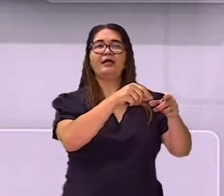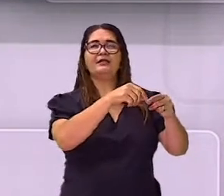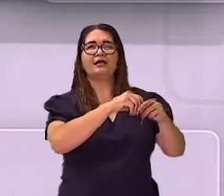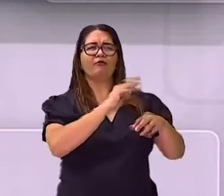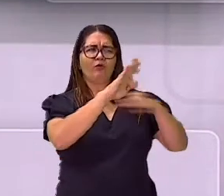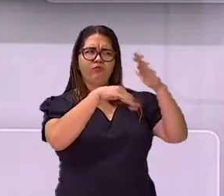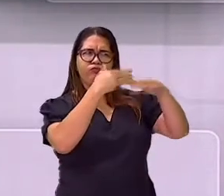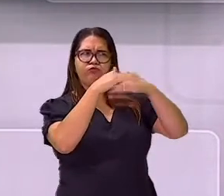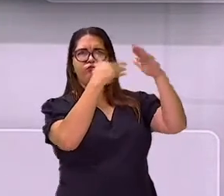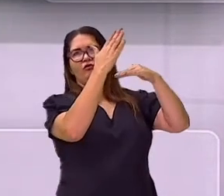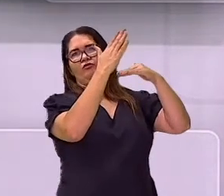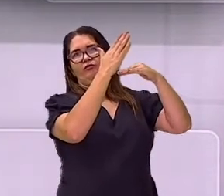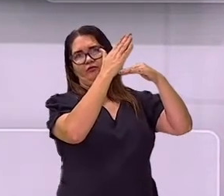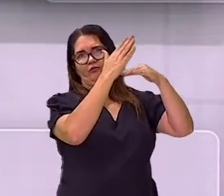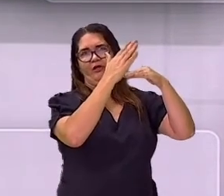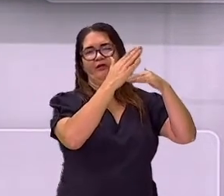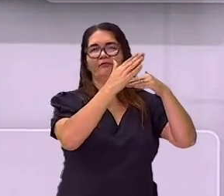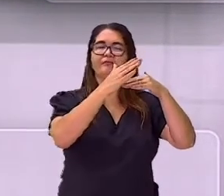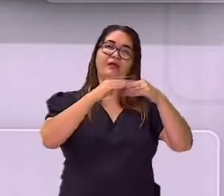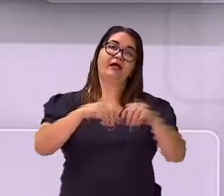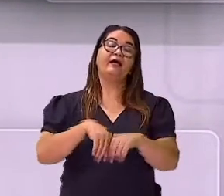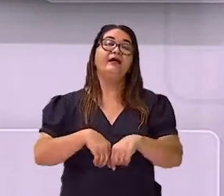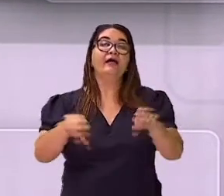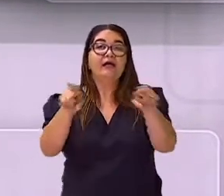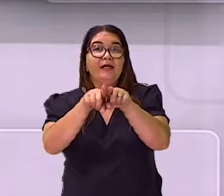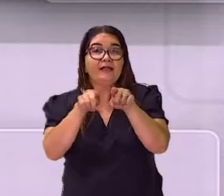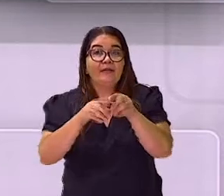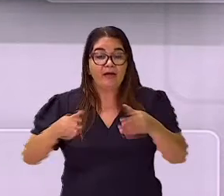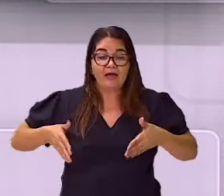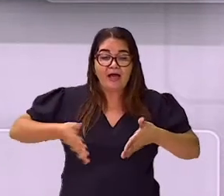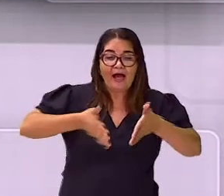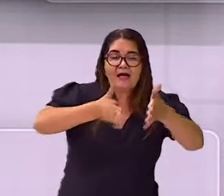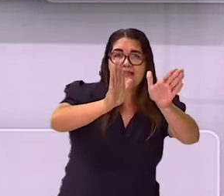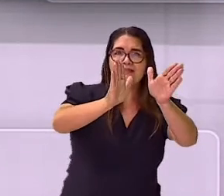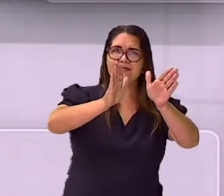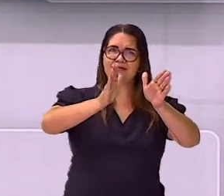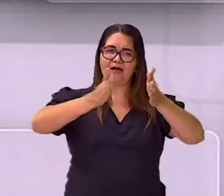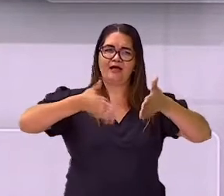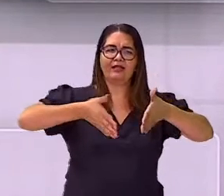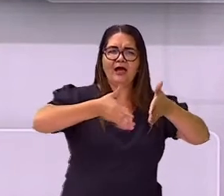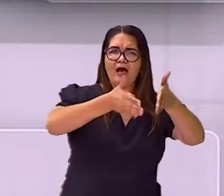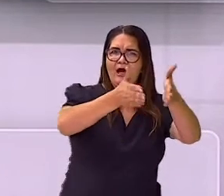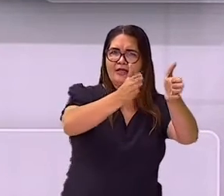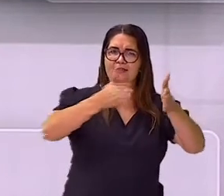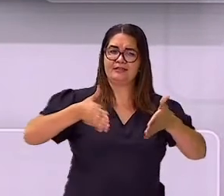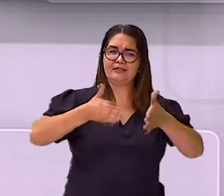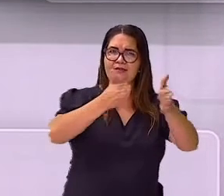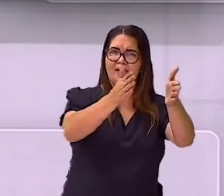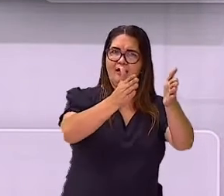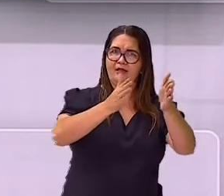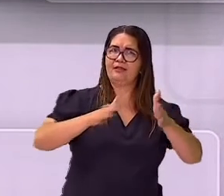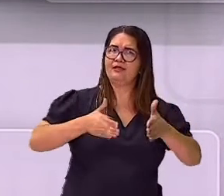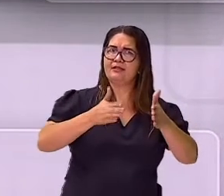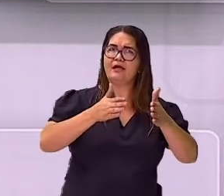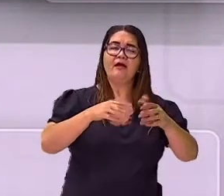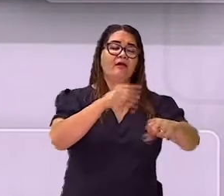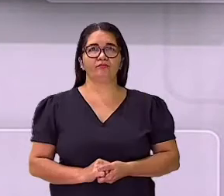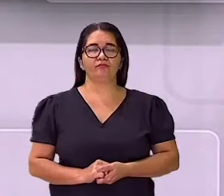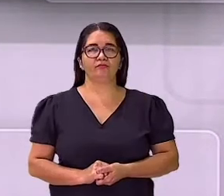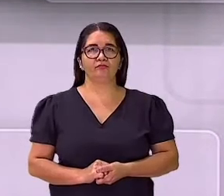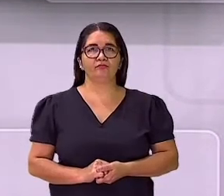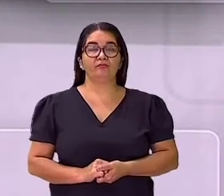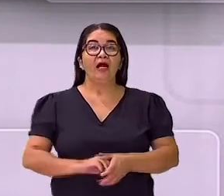calçada. Eles chegaram a calçar com pedras essa Estrada Real. Os persas instituíram uma moeda, o